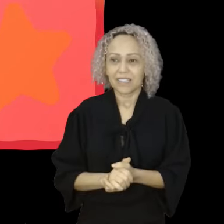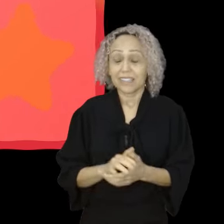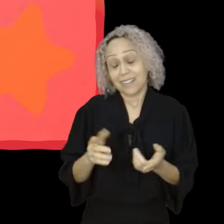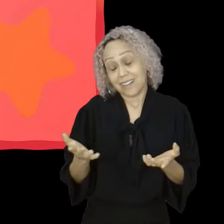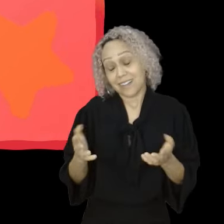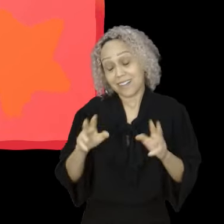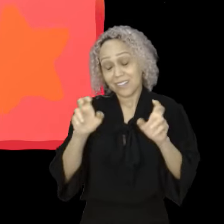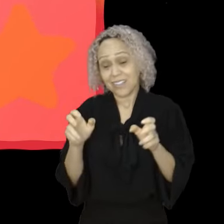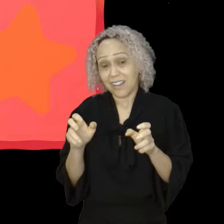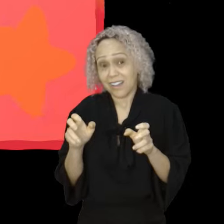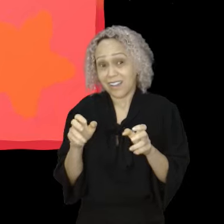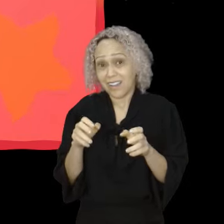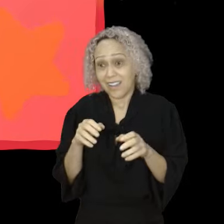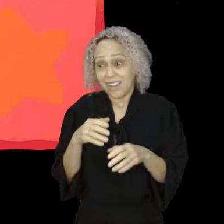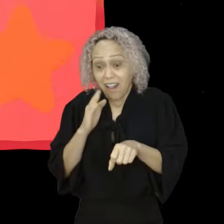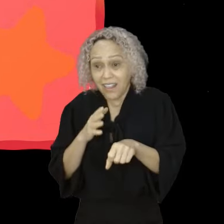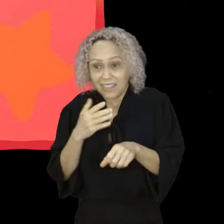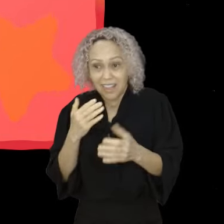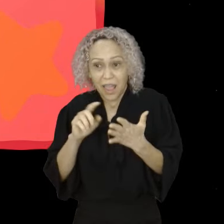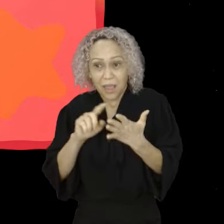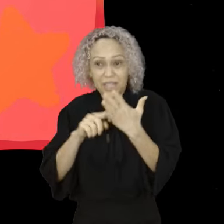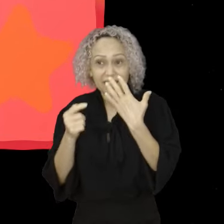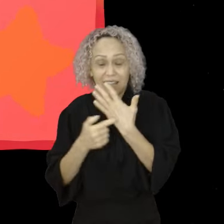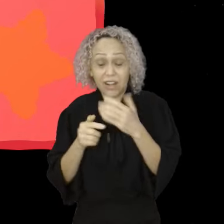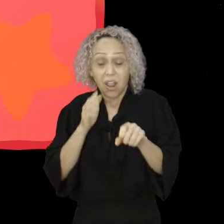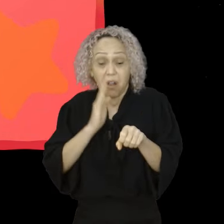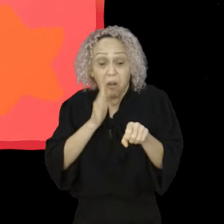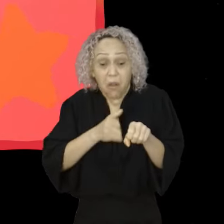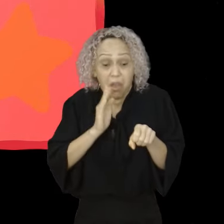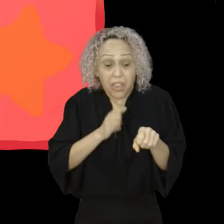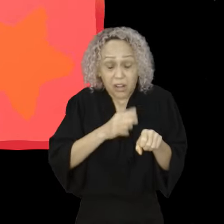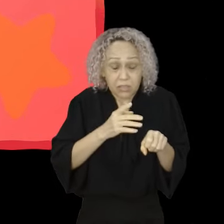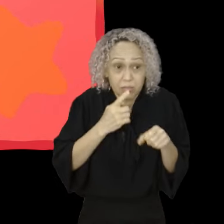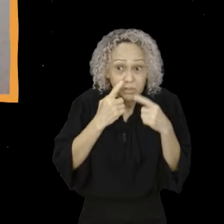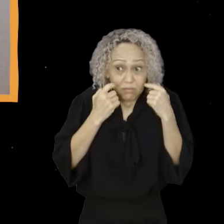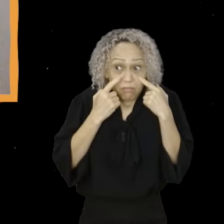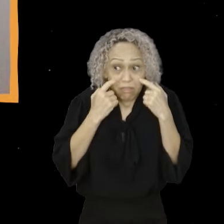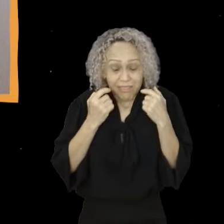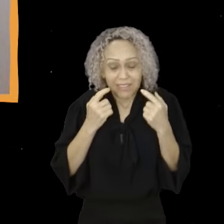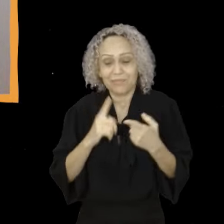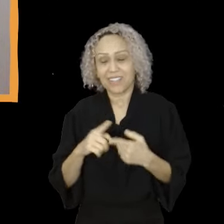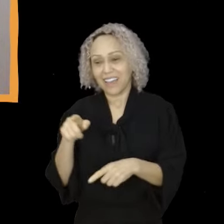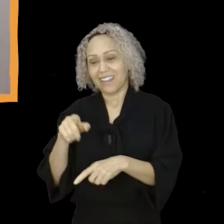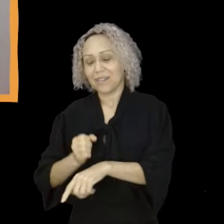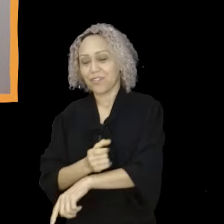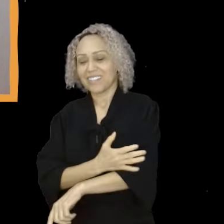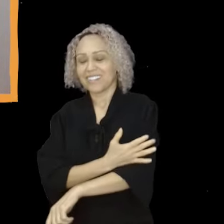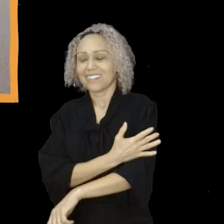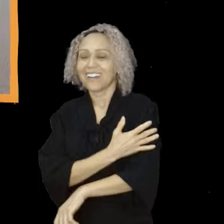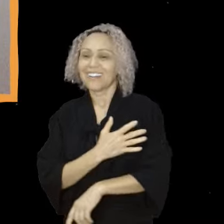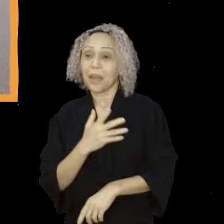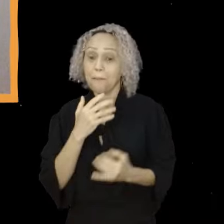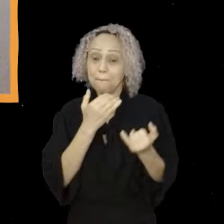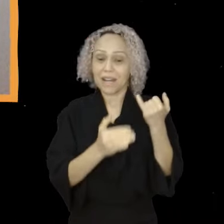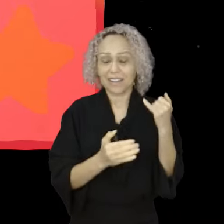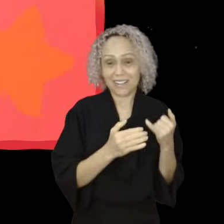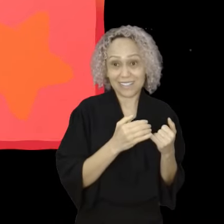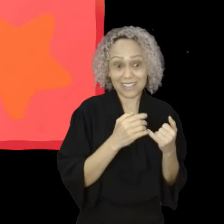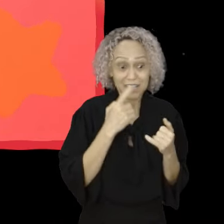A nossa equipe toda também se emocionou. Incrível, Marx. Estamos juntos sempre. E o próximo comentário é da Elvira